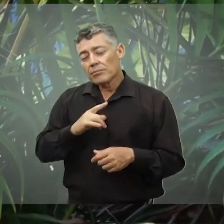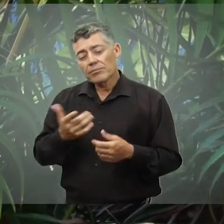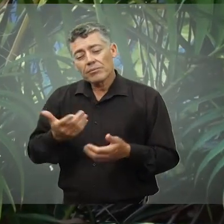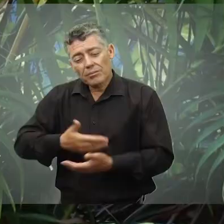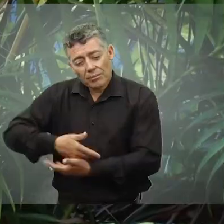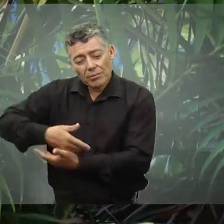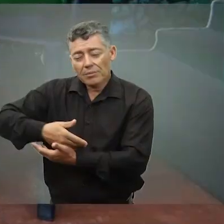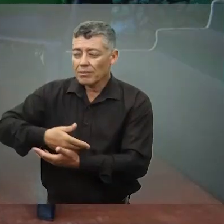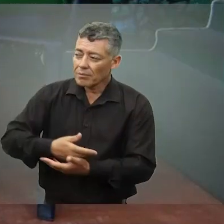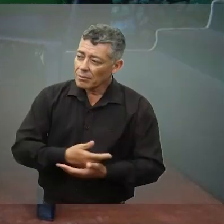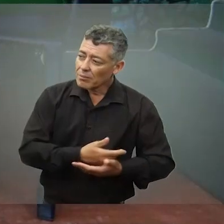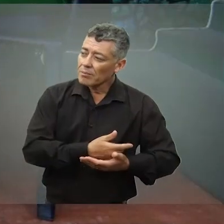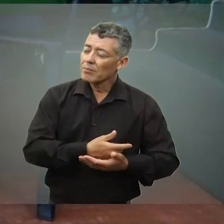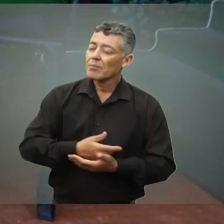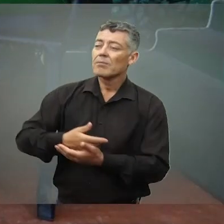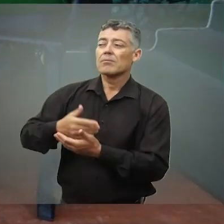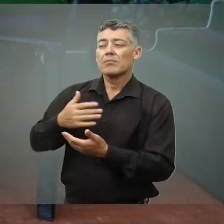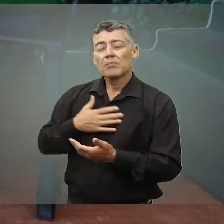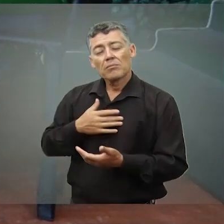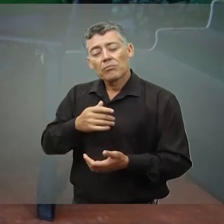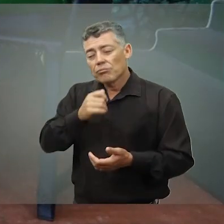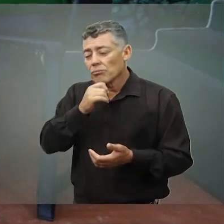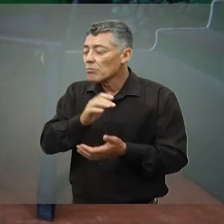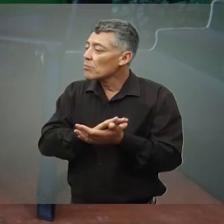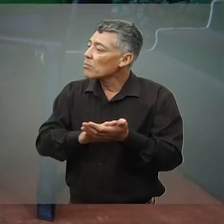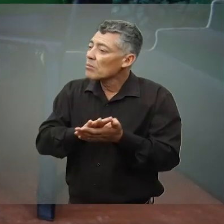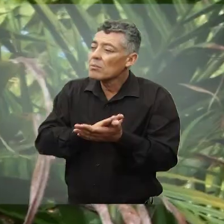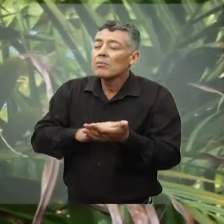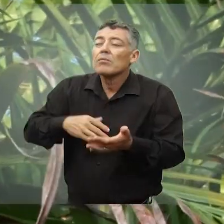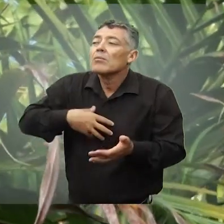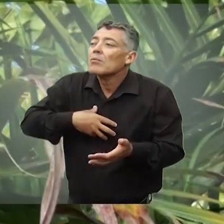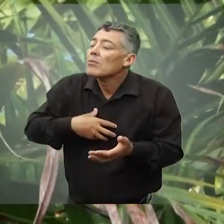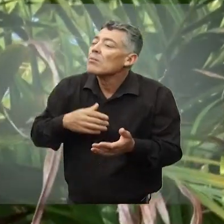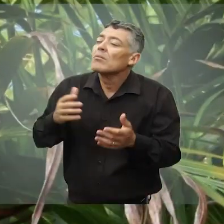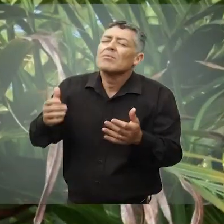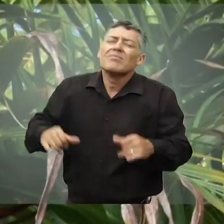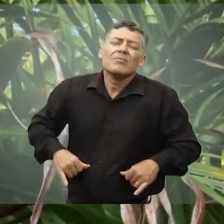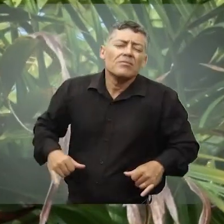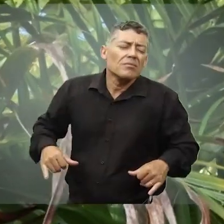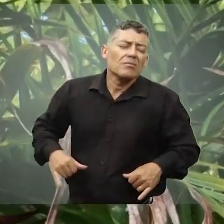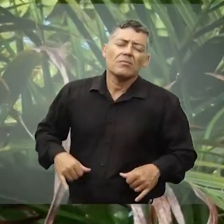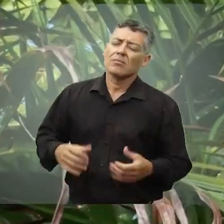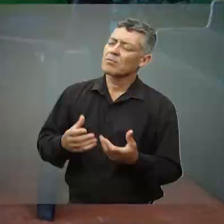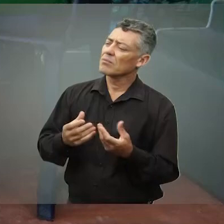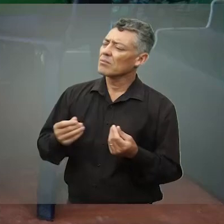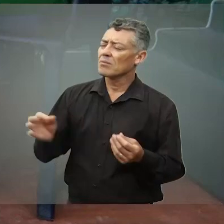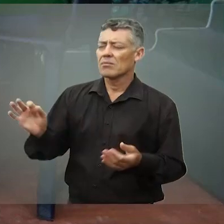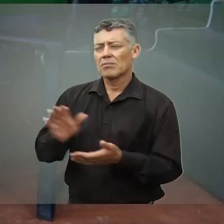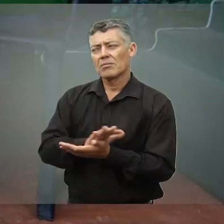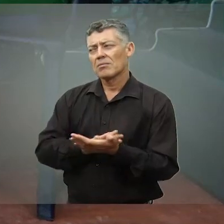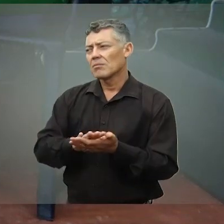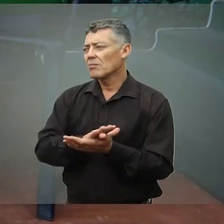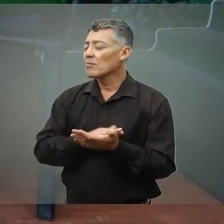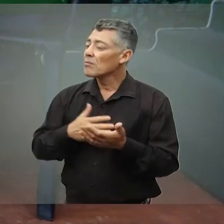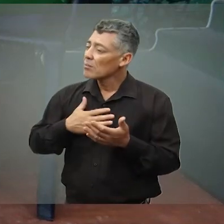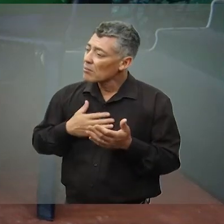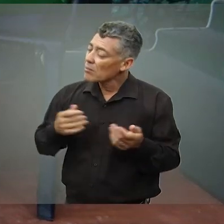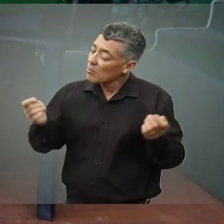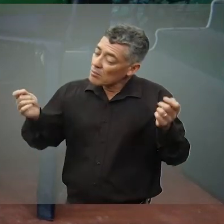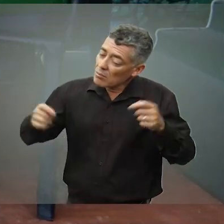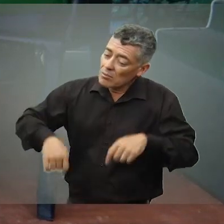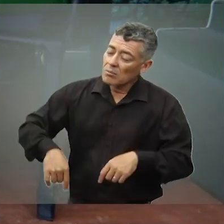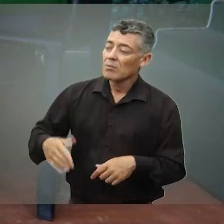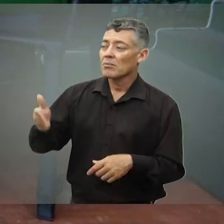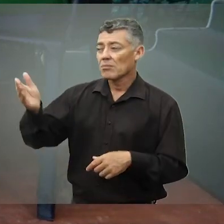enganar, pra não ficar sentindo tanta dor. Eu também poder